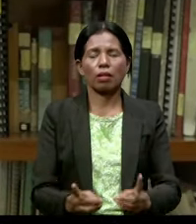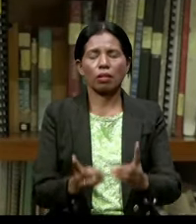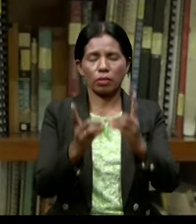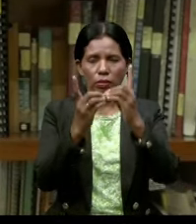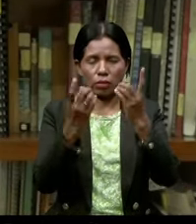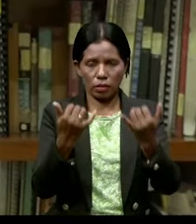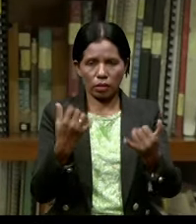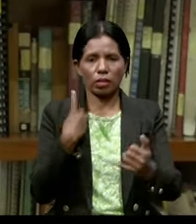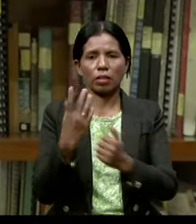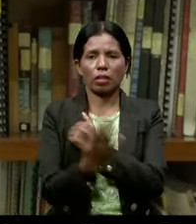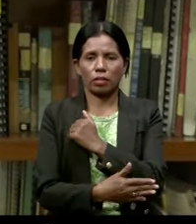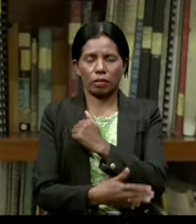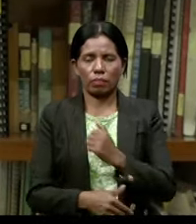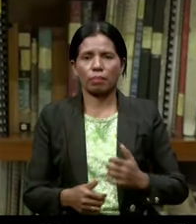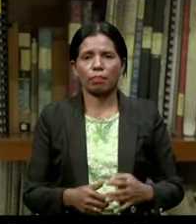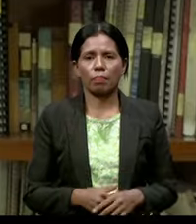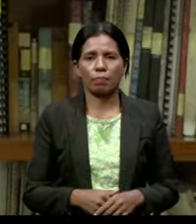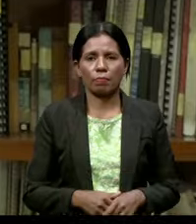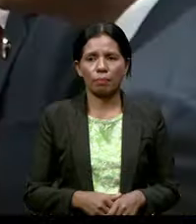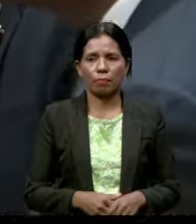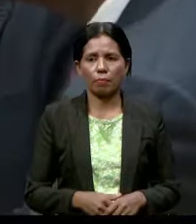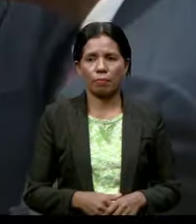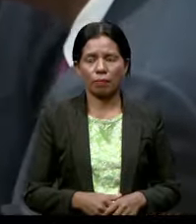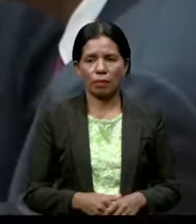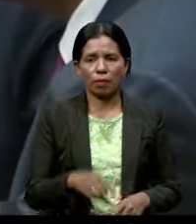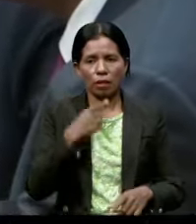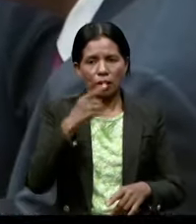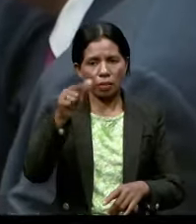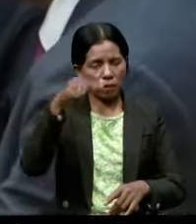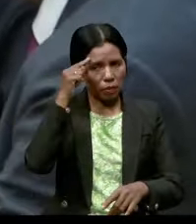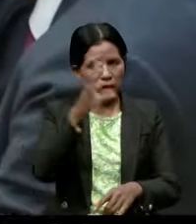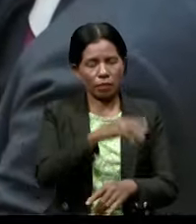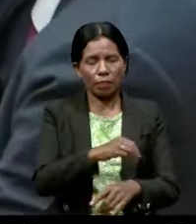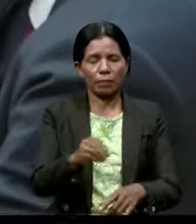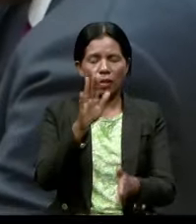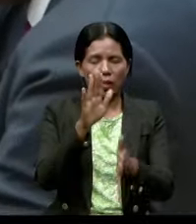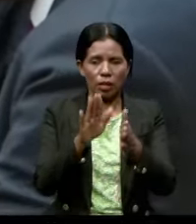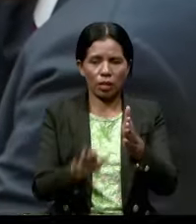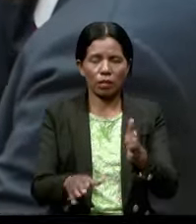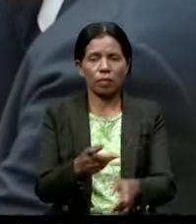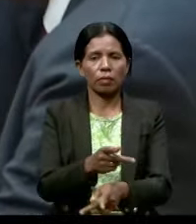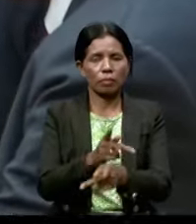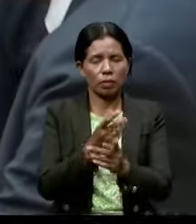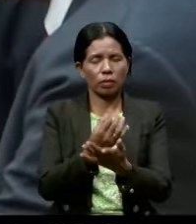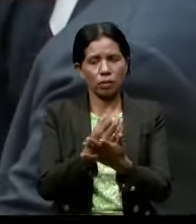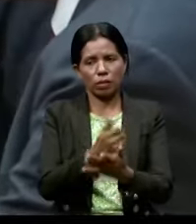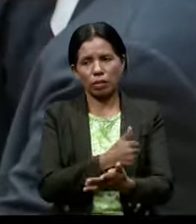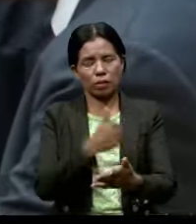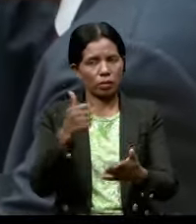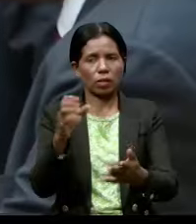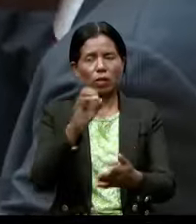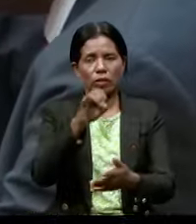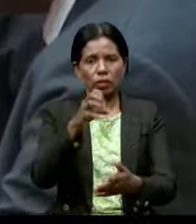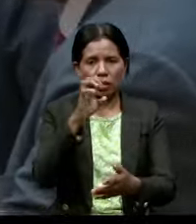pobreza e tenha rai. Além de nesse cidade civil, mos, suzera ba governo atua menos despesa desnecessário sira, e orçamento geral